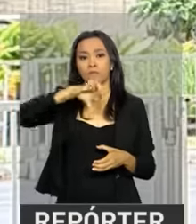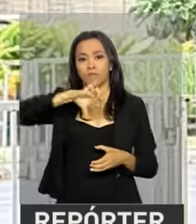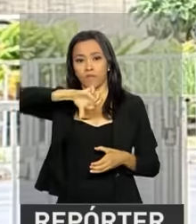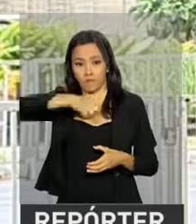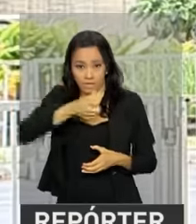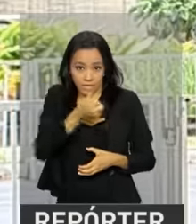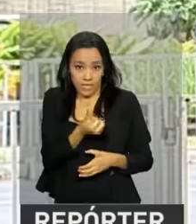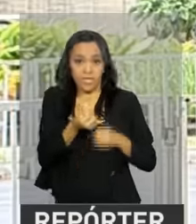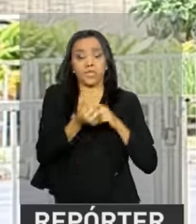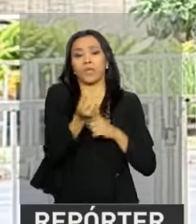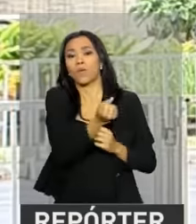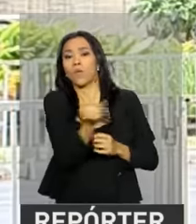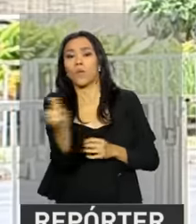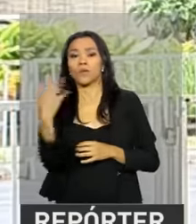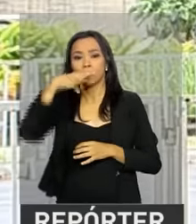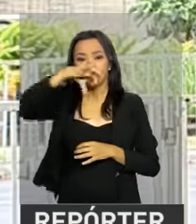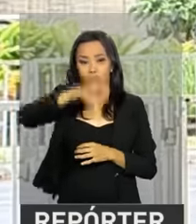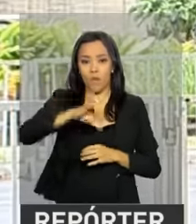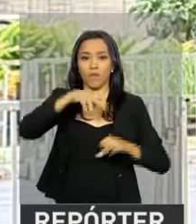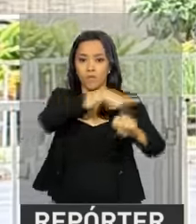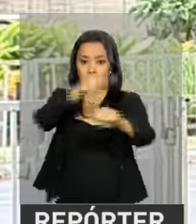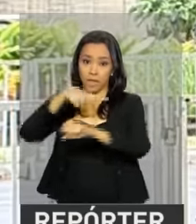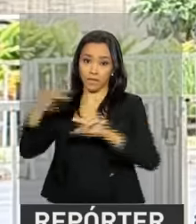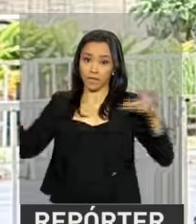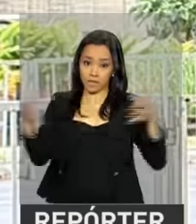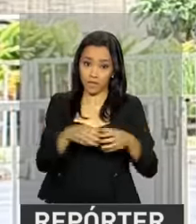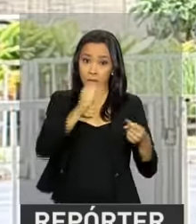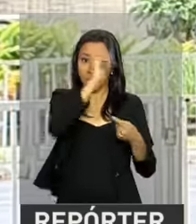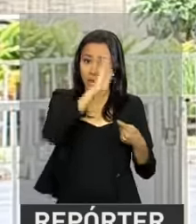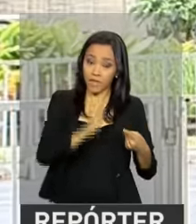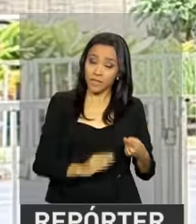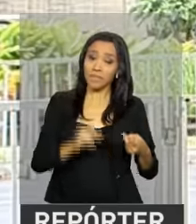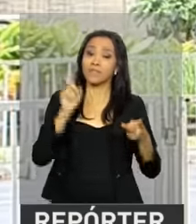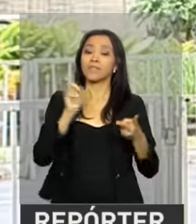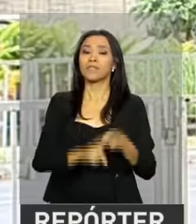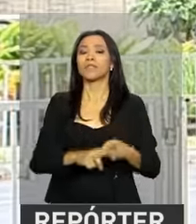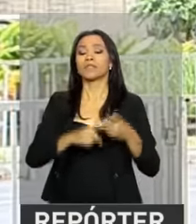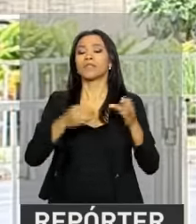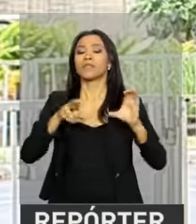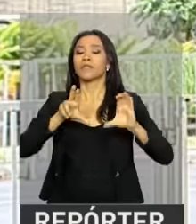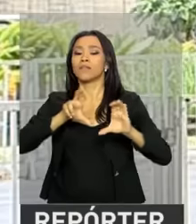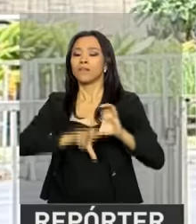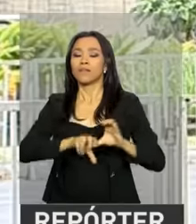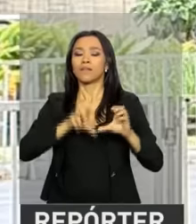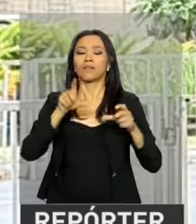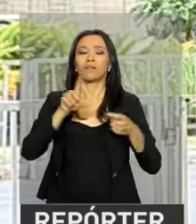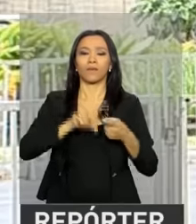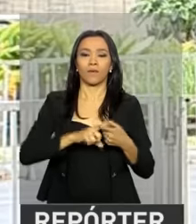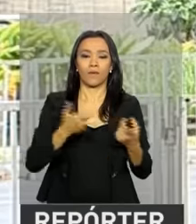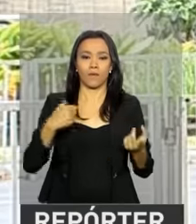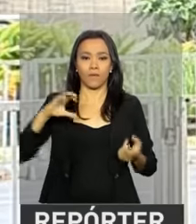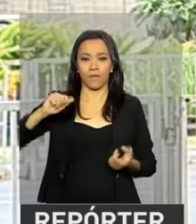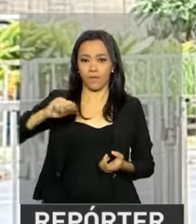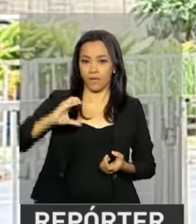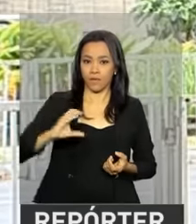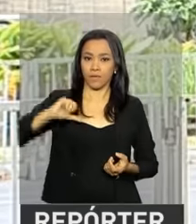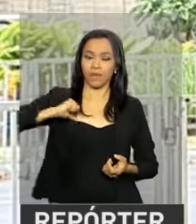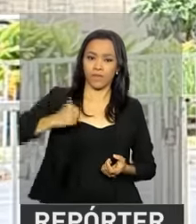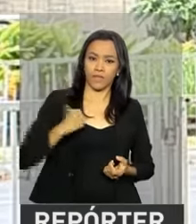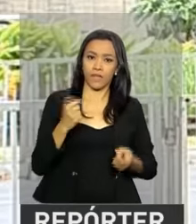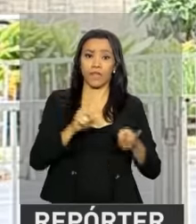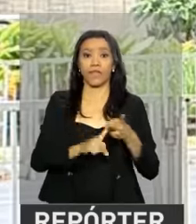e tem nove países membros contando com o Brasil Angola e Cabo Verde Guiné Bissau Guiné